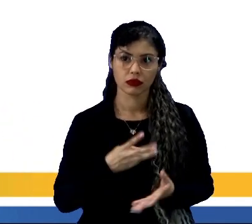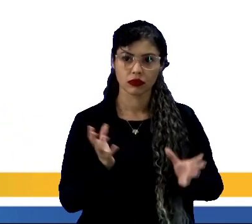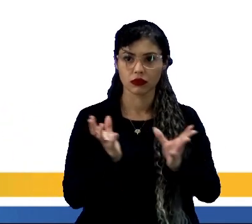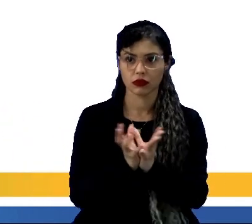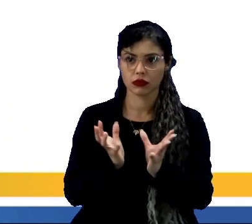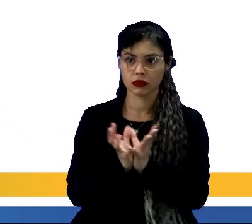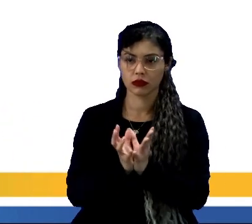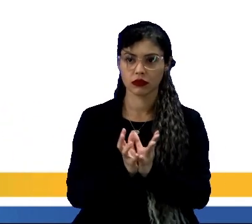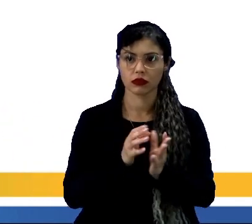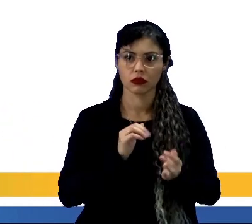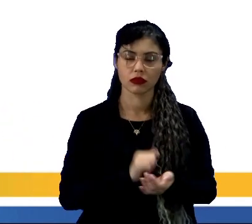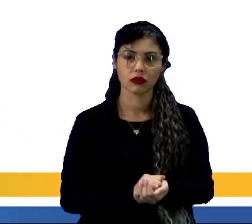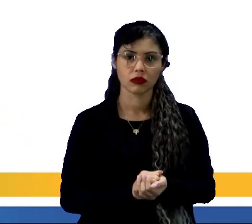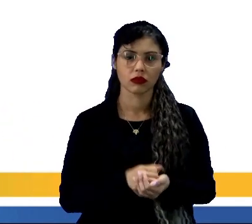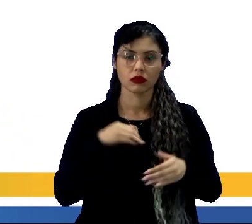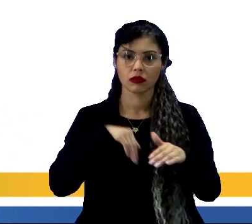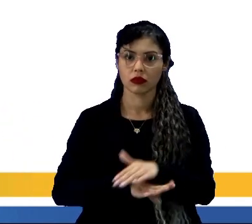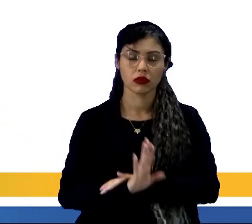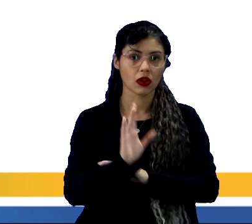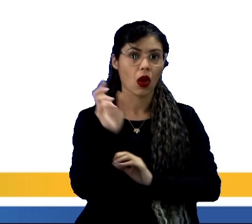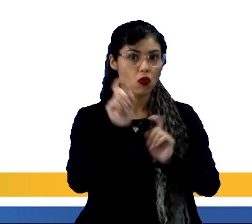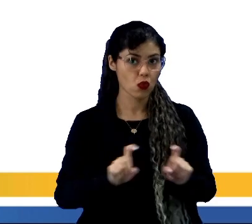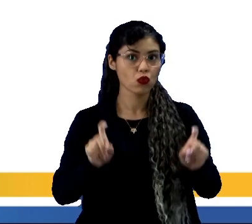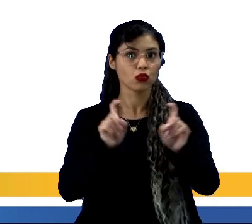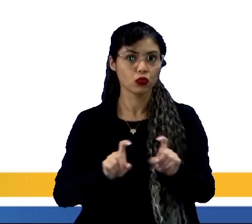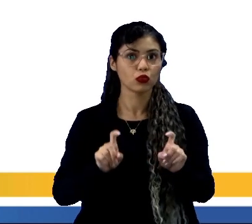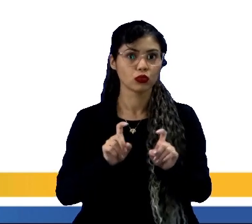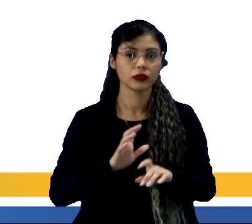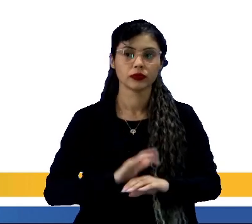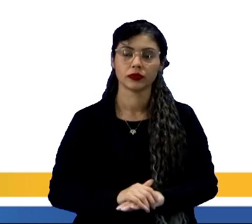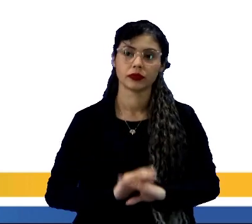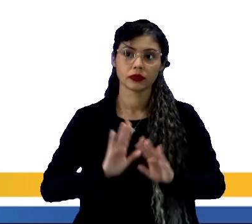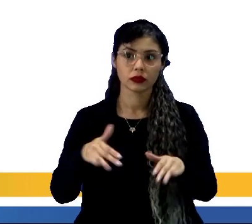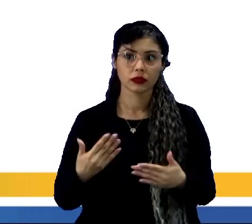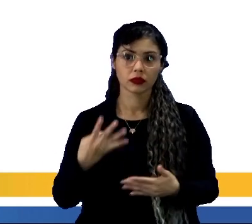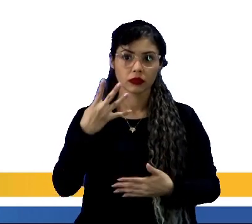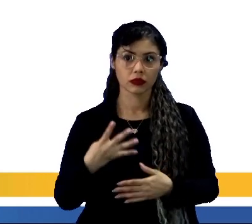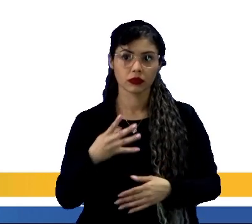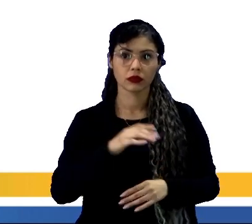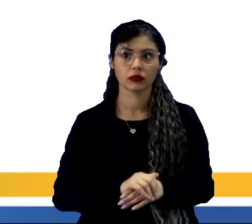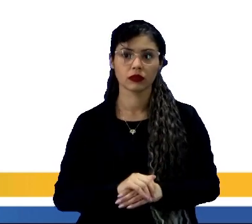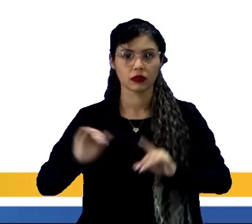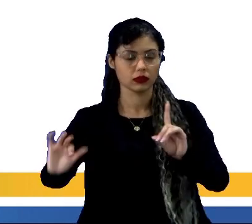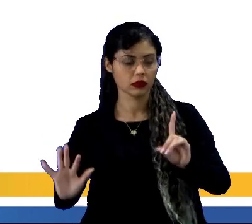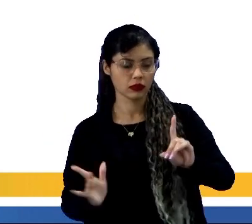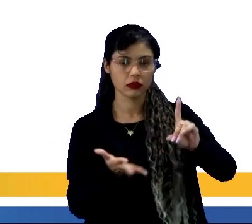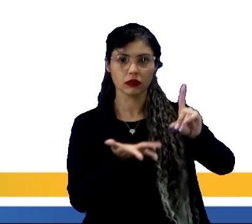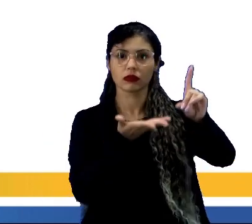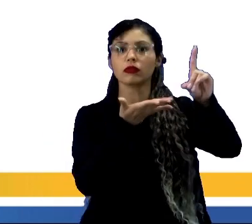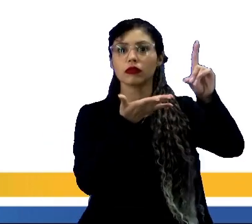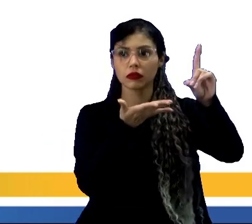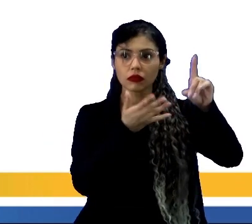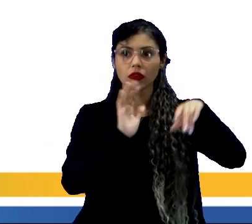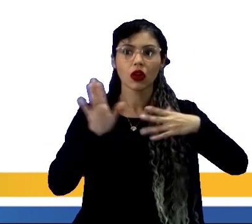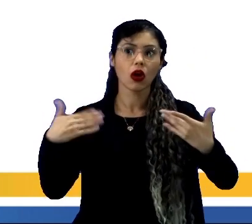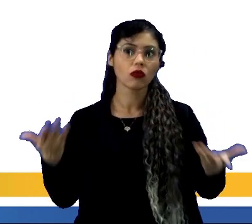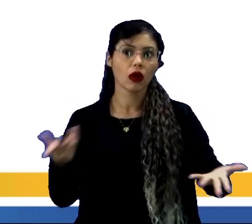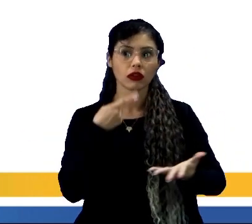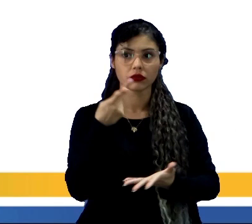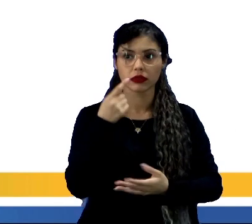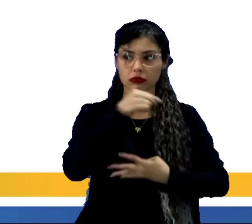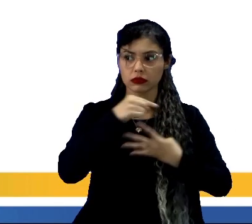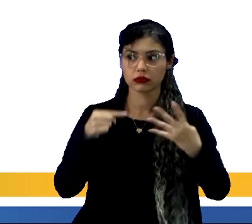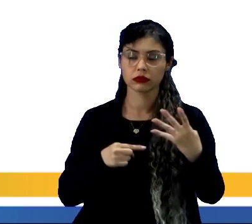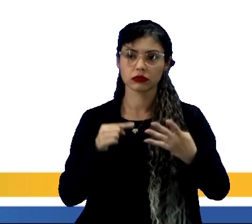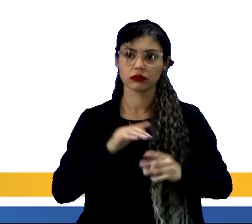3, ou está falando da memória do computador, de um chip. Na 4, um monumento erguido. De qual que está